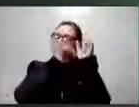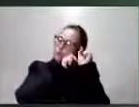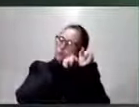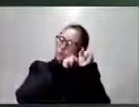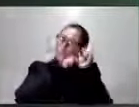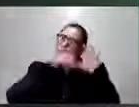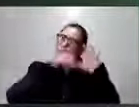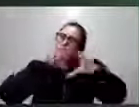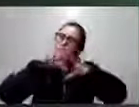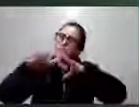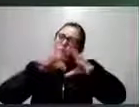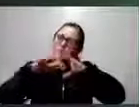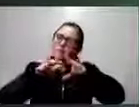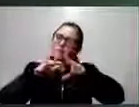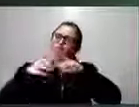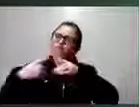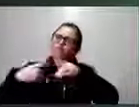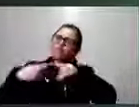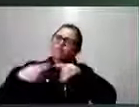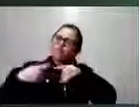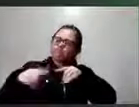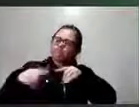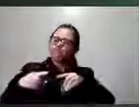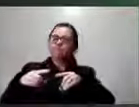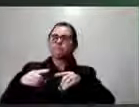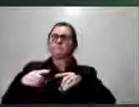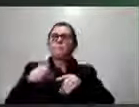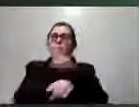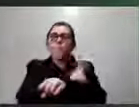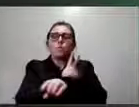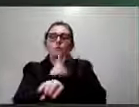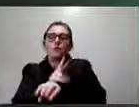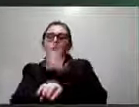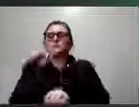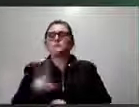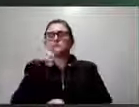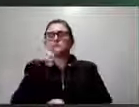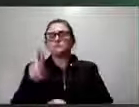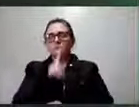de defesa que nós podemos usar